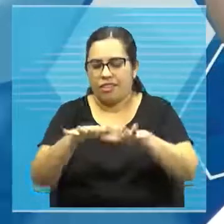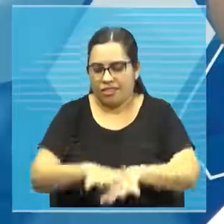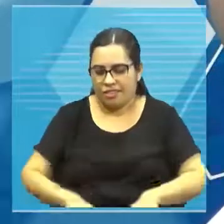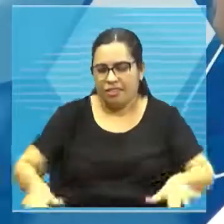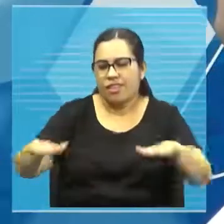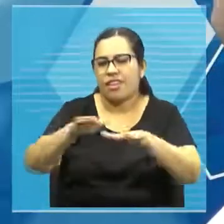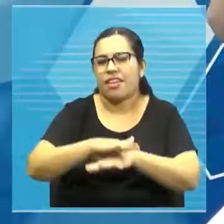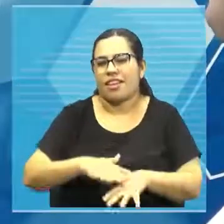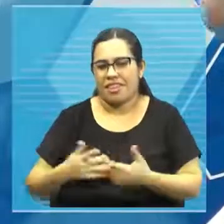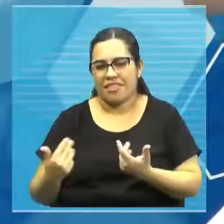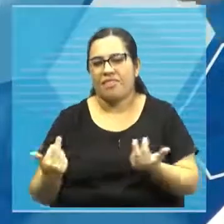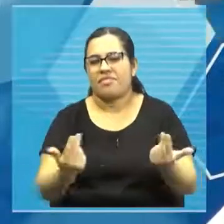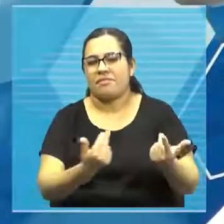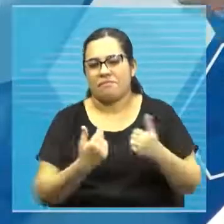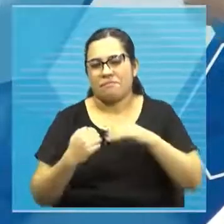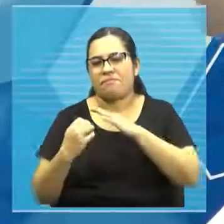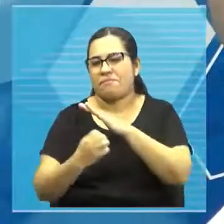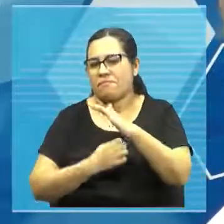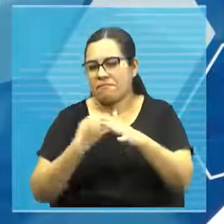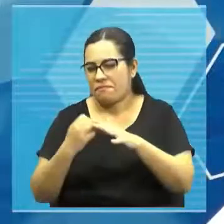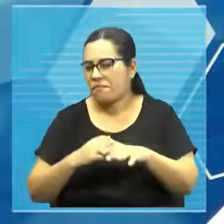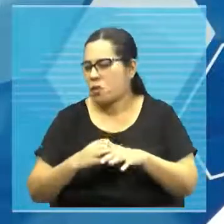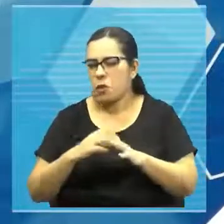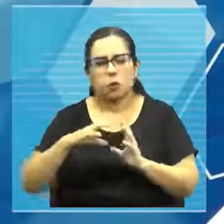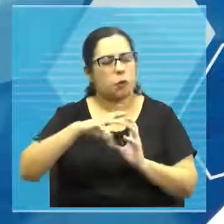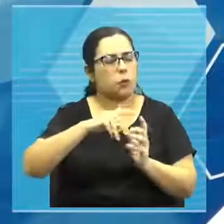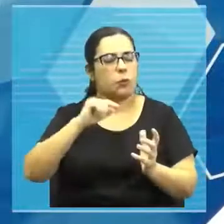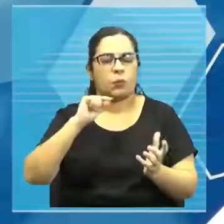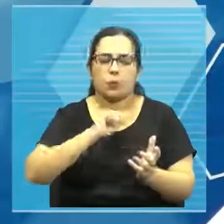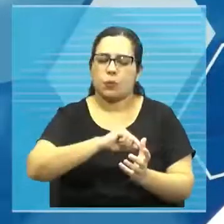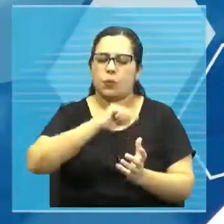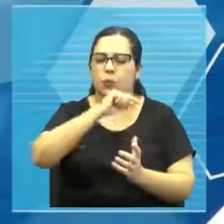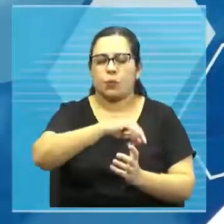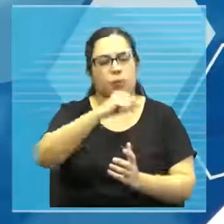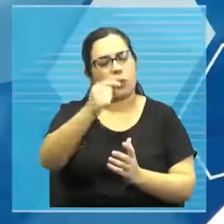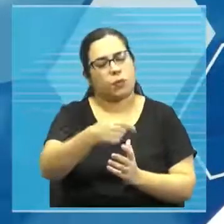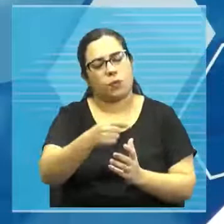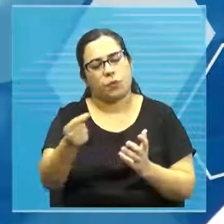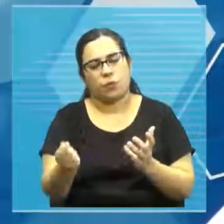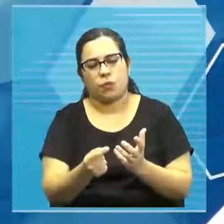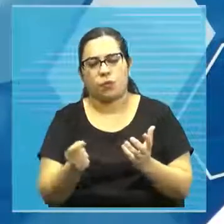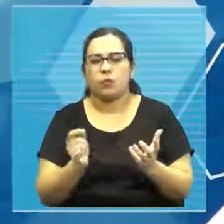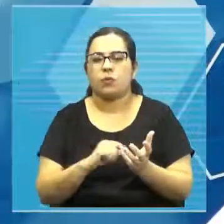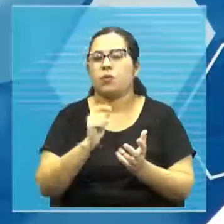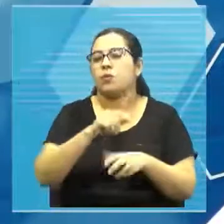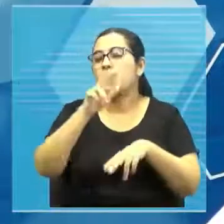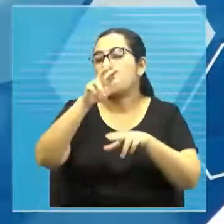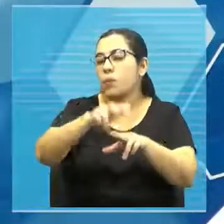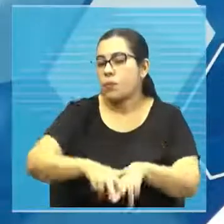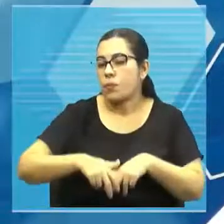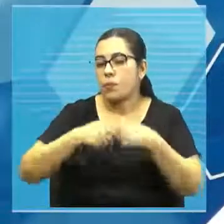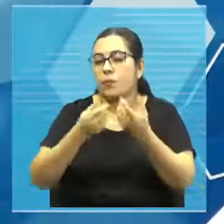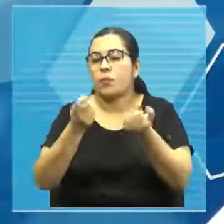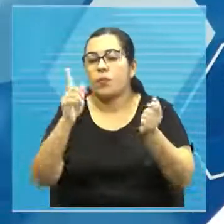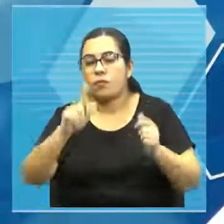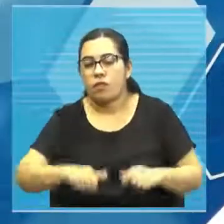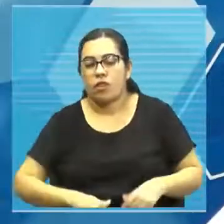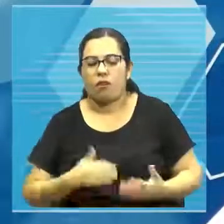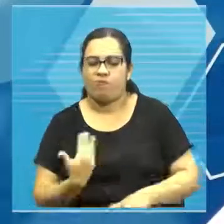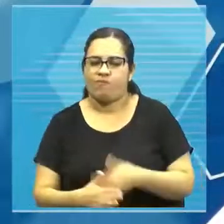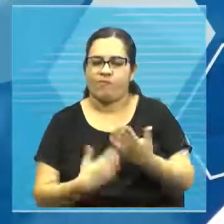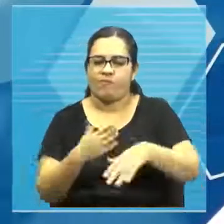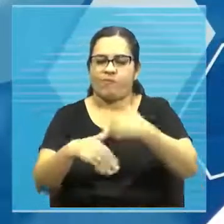diferentes operando no mundo inteiro isso é possível por conta dos avanços na